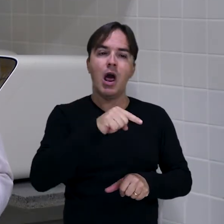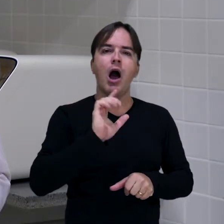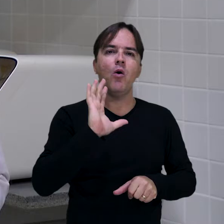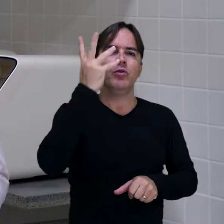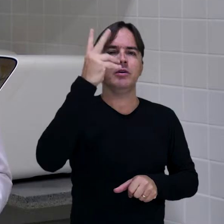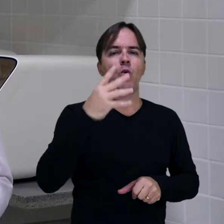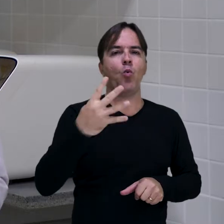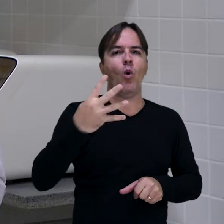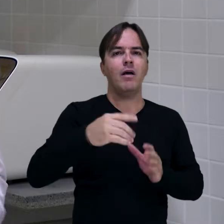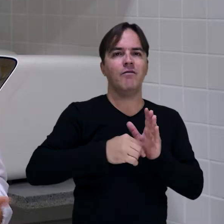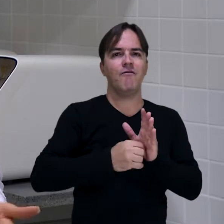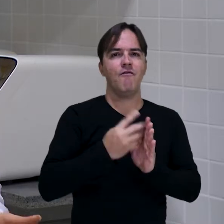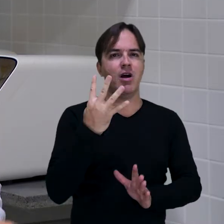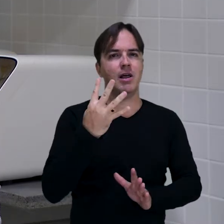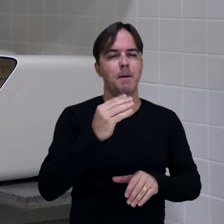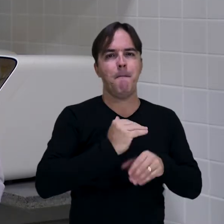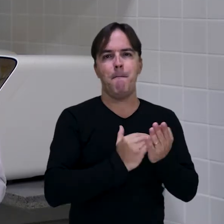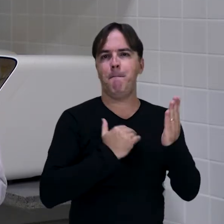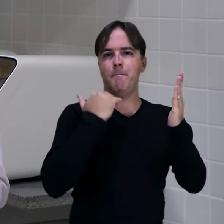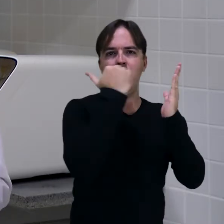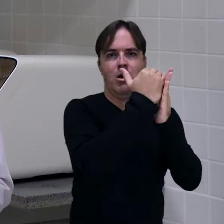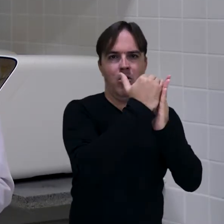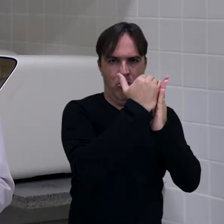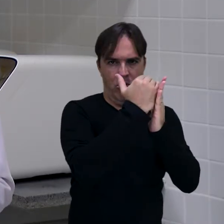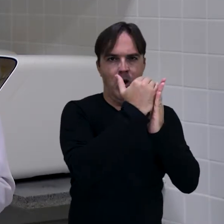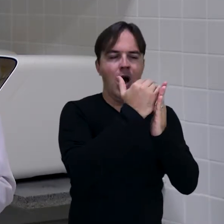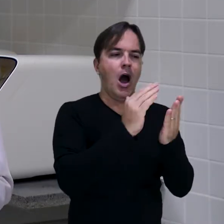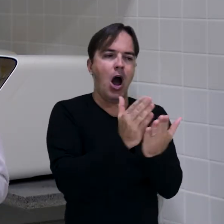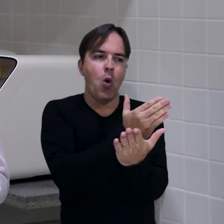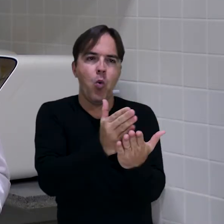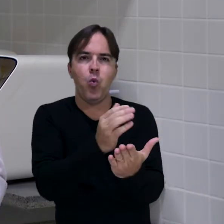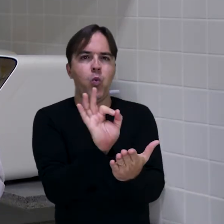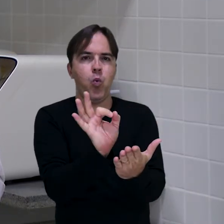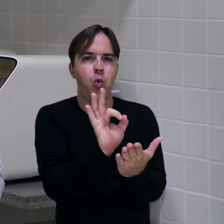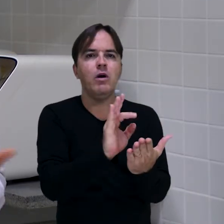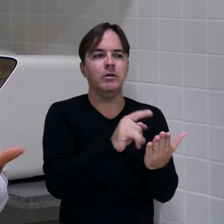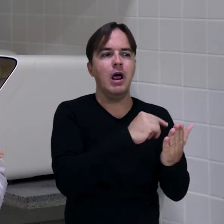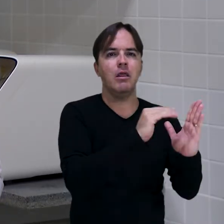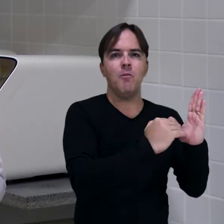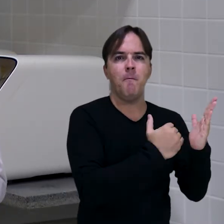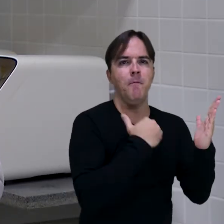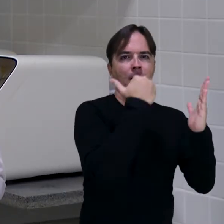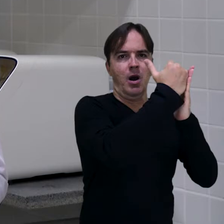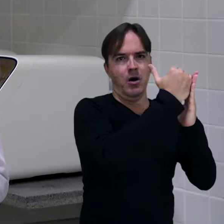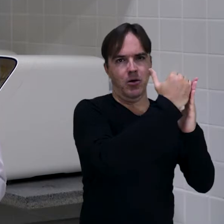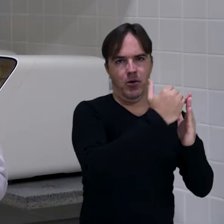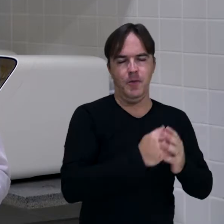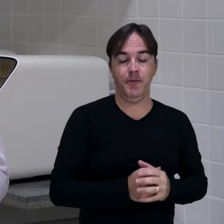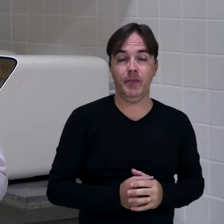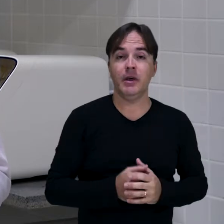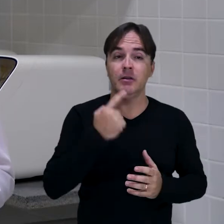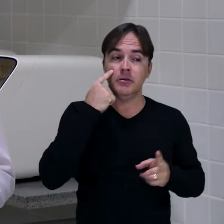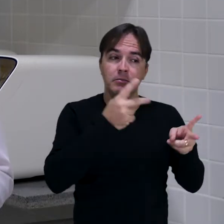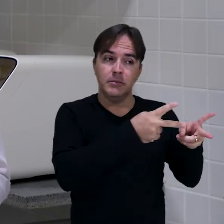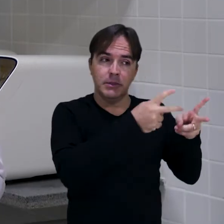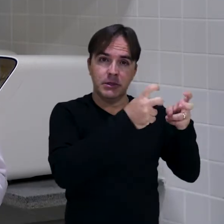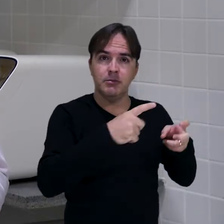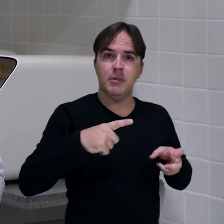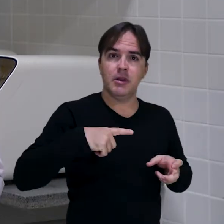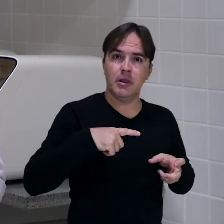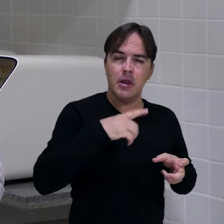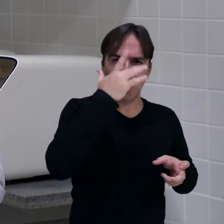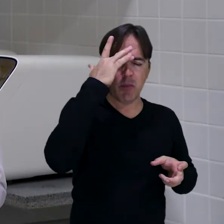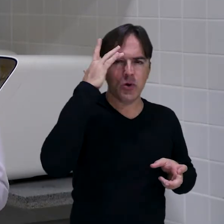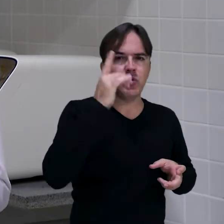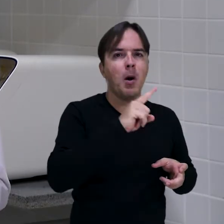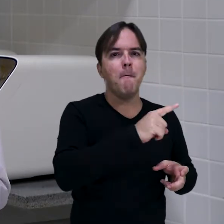vezes maior de morrer do que aqueles pacientes que não apresentaram essa mutação. E também a gente viu que esses pacientes,